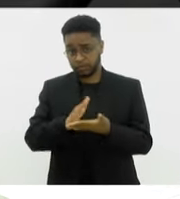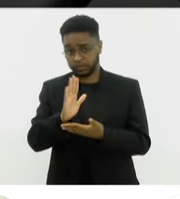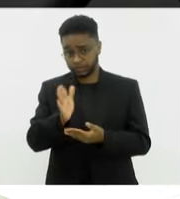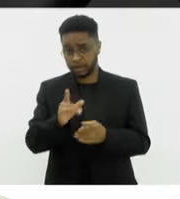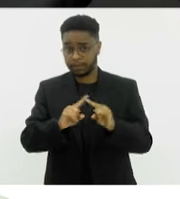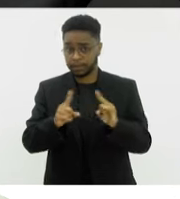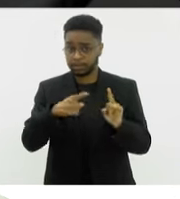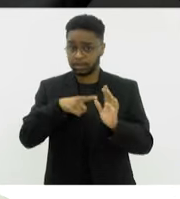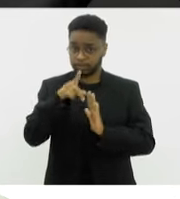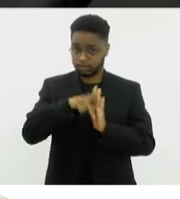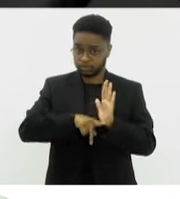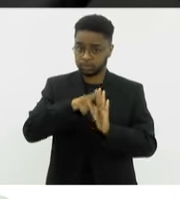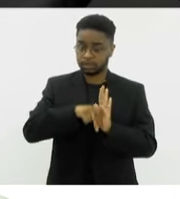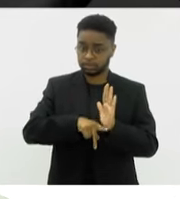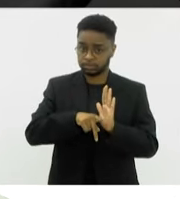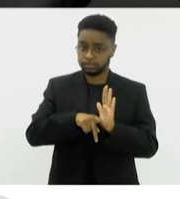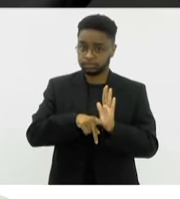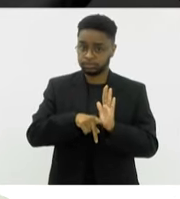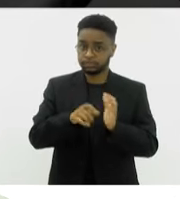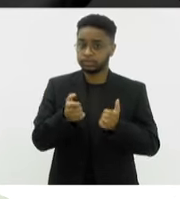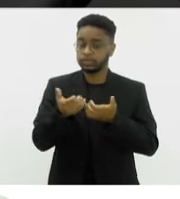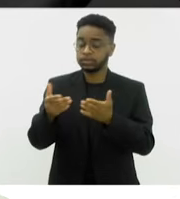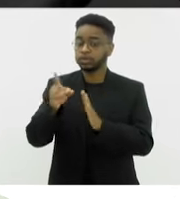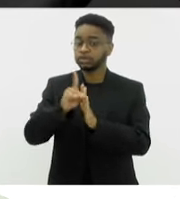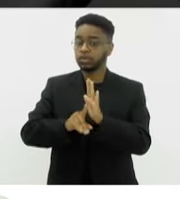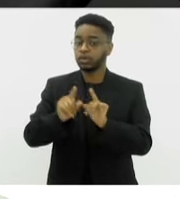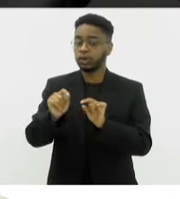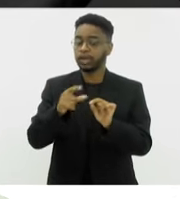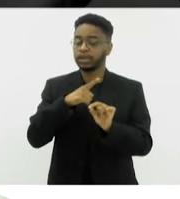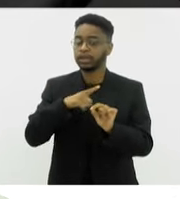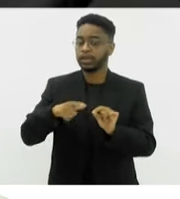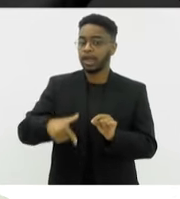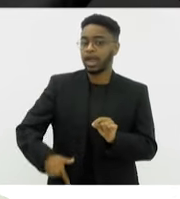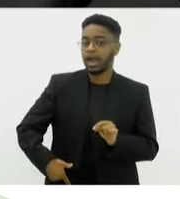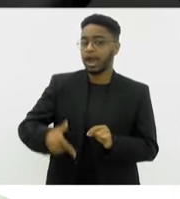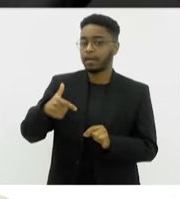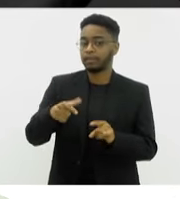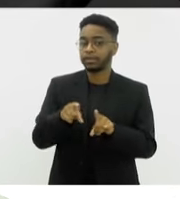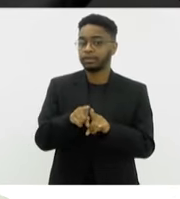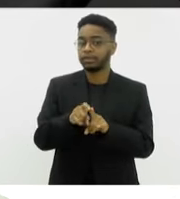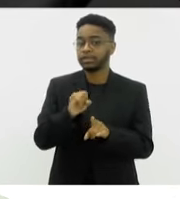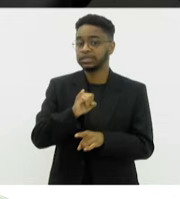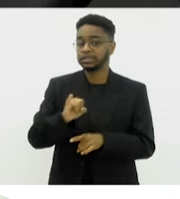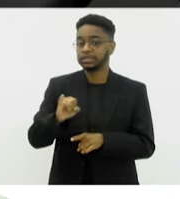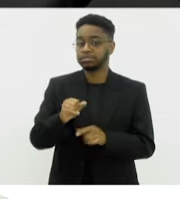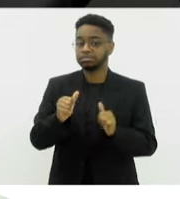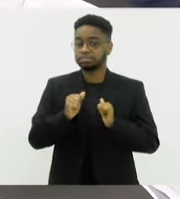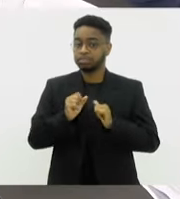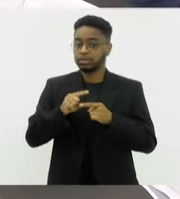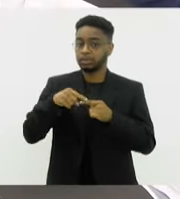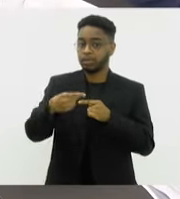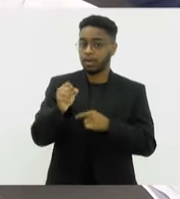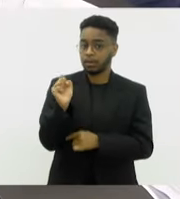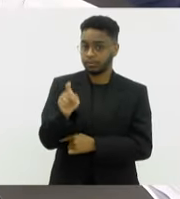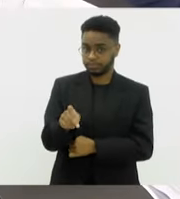tem, para que ele tenha direito a ter a arma também quando ele gozar da inatividade.